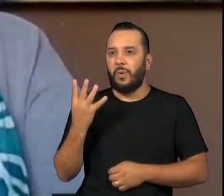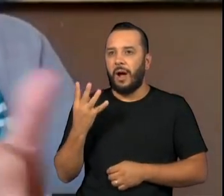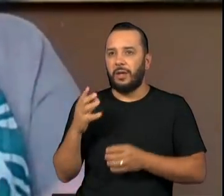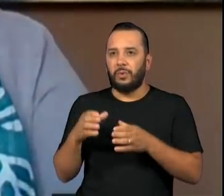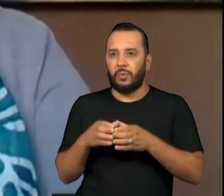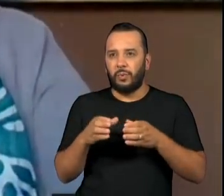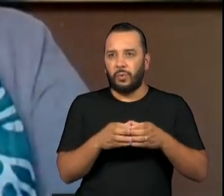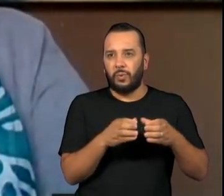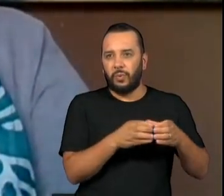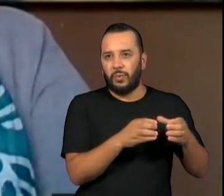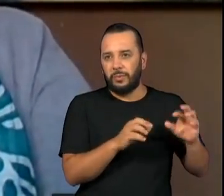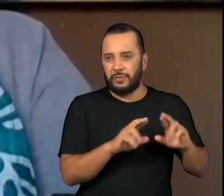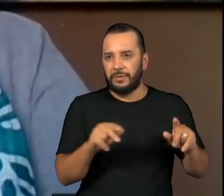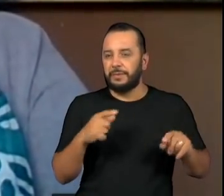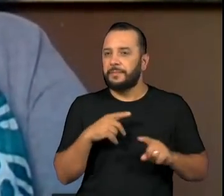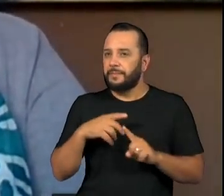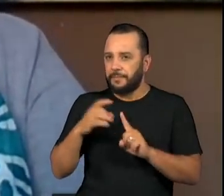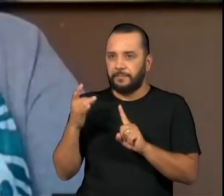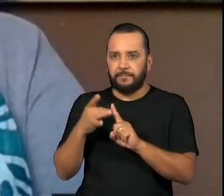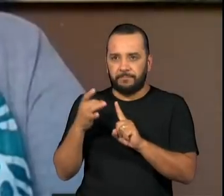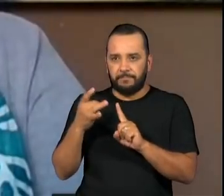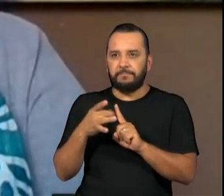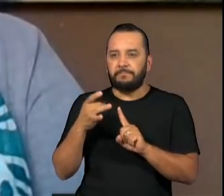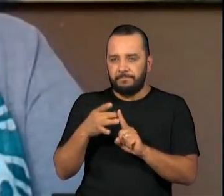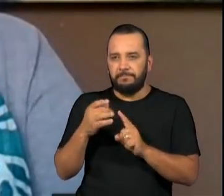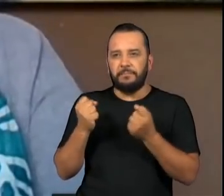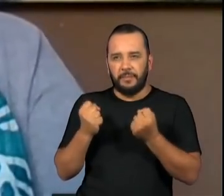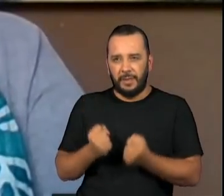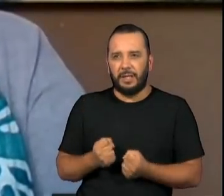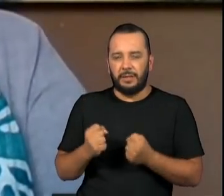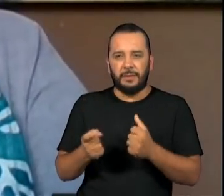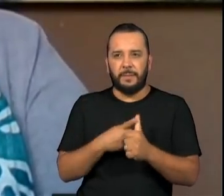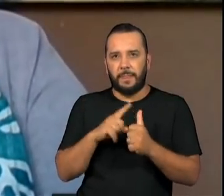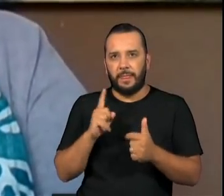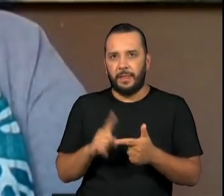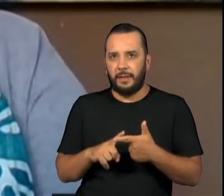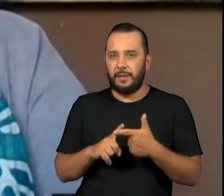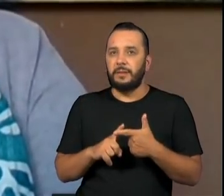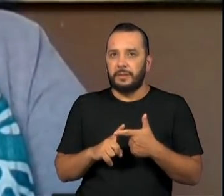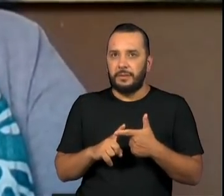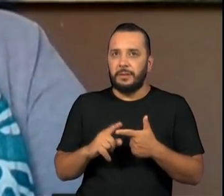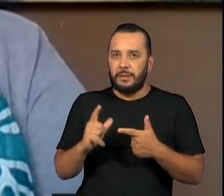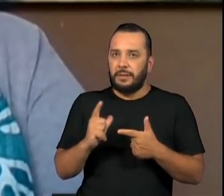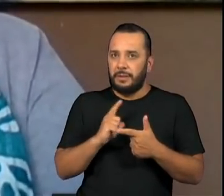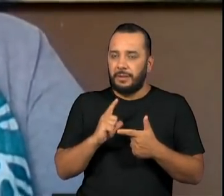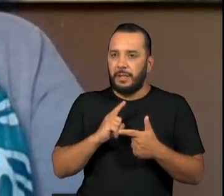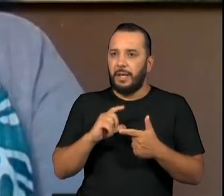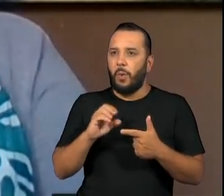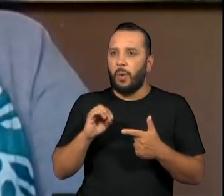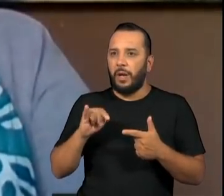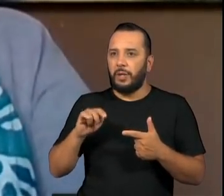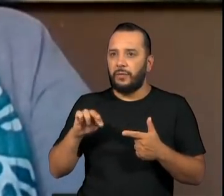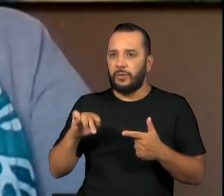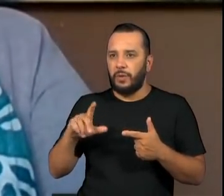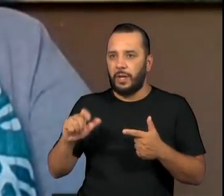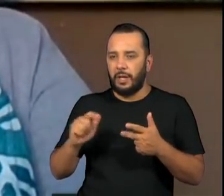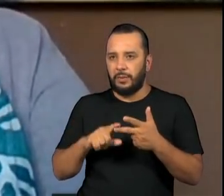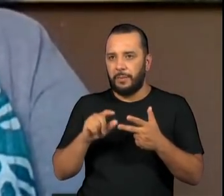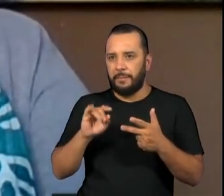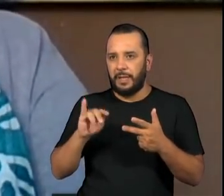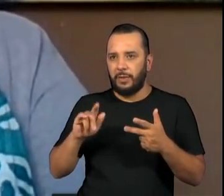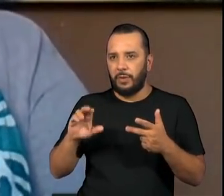diferentes. Nós encontramos metais, 2 deles metais pesados, nós encontramos organofosforados, piretroides